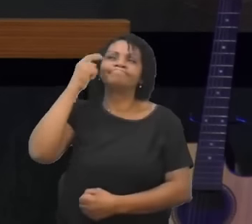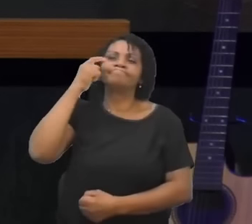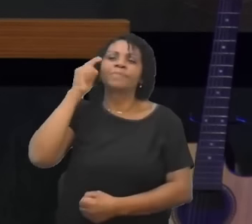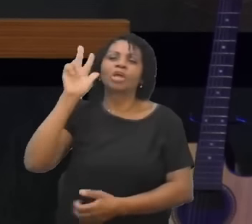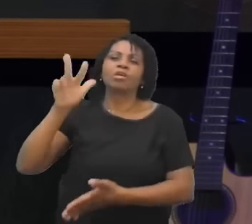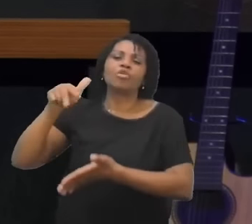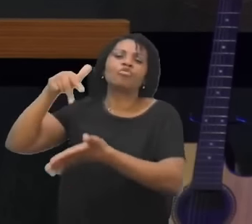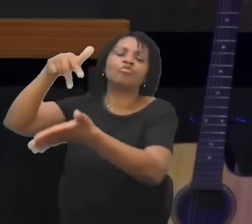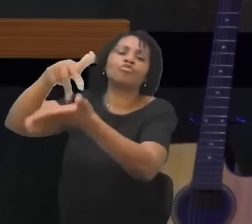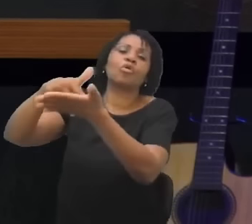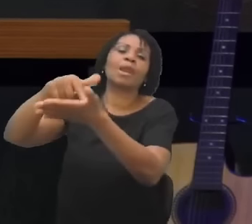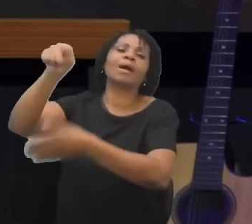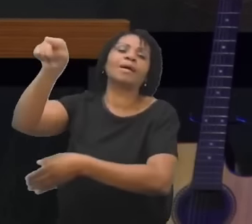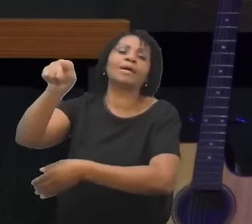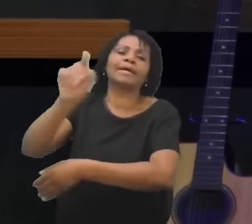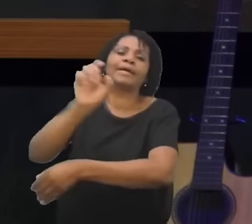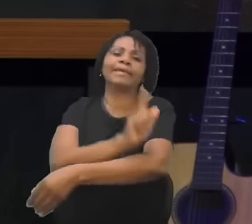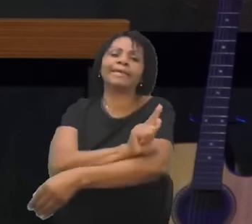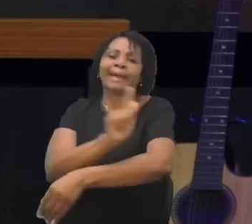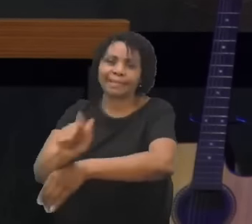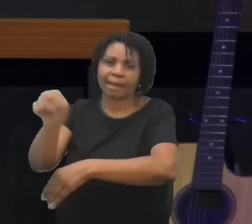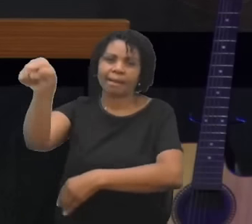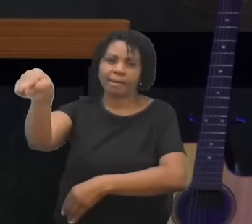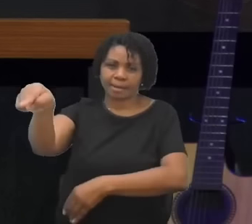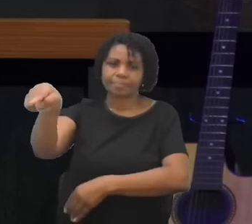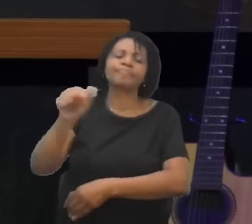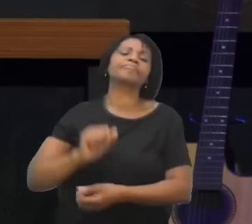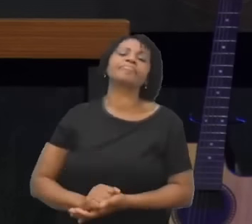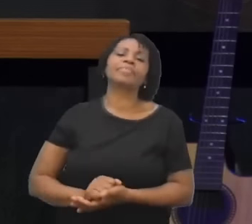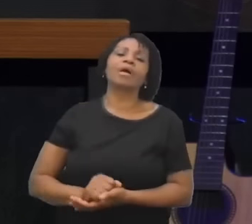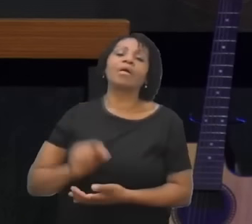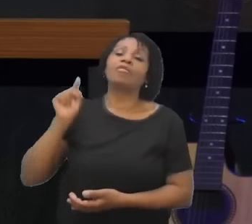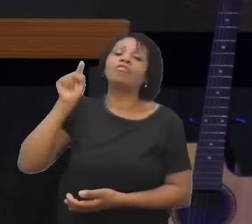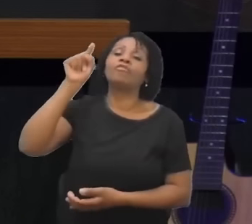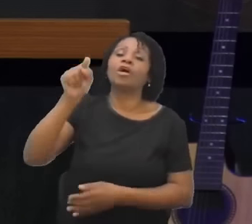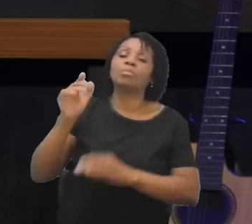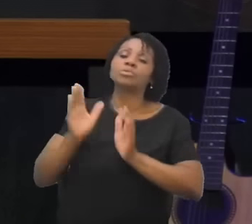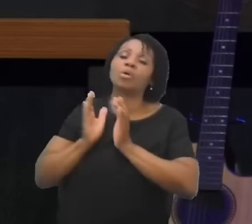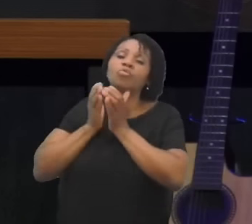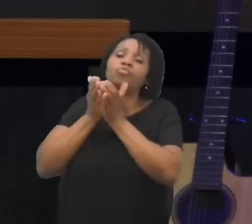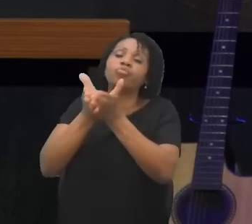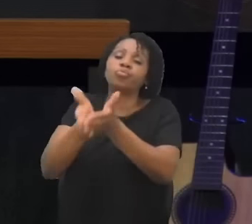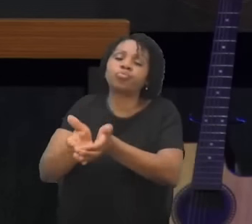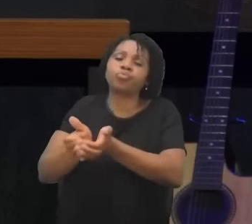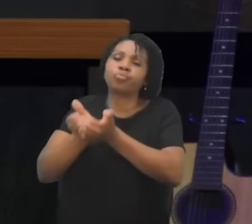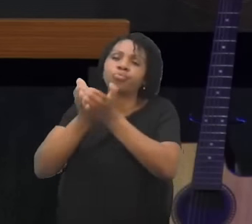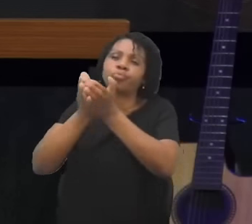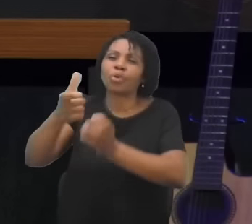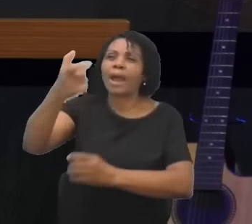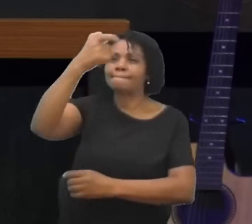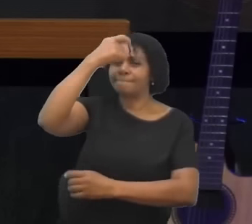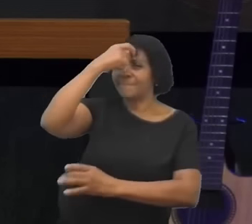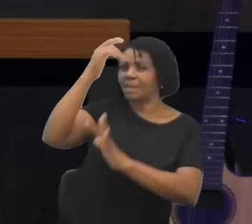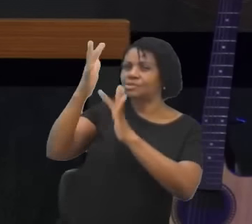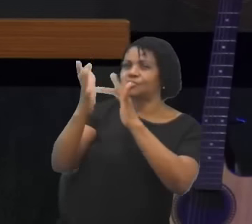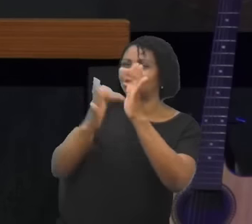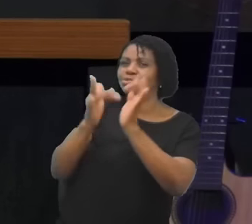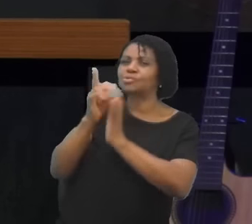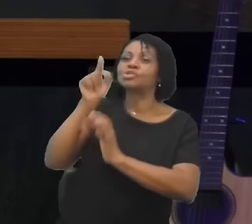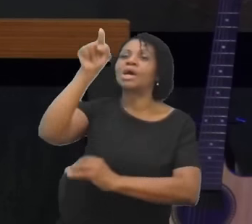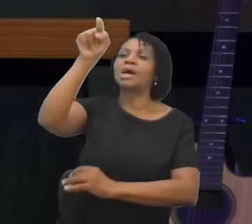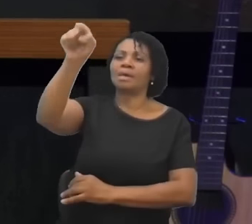para Gadara, e falou para os discípulos, vamos atravessar o mar. Na mente de Jesus, este homem